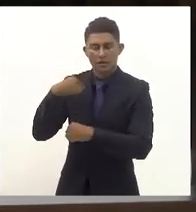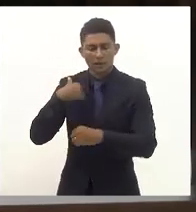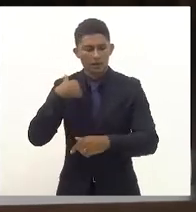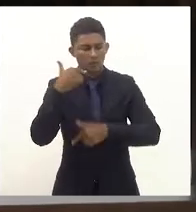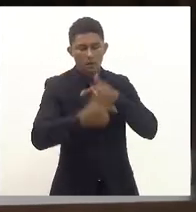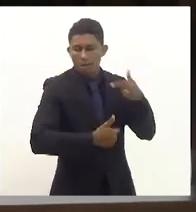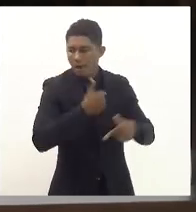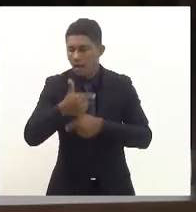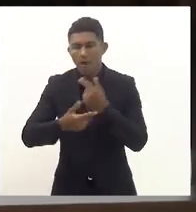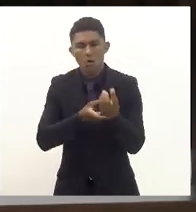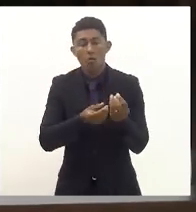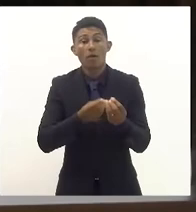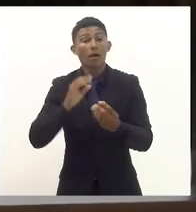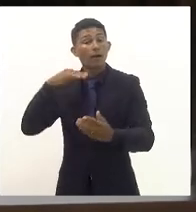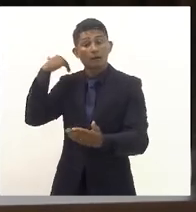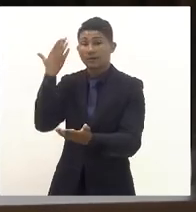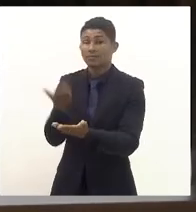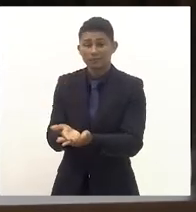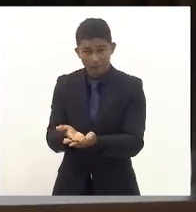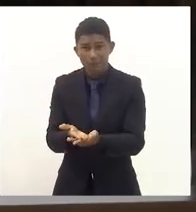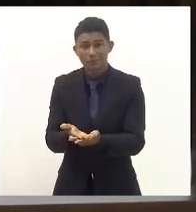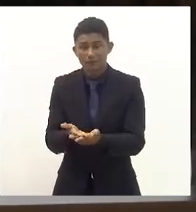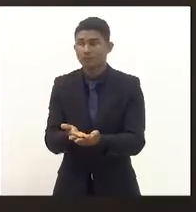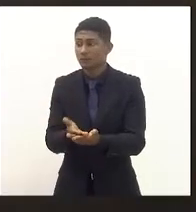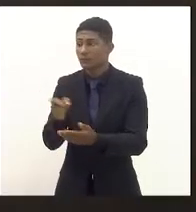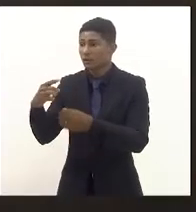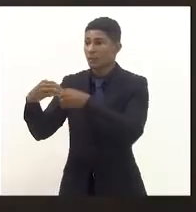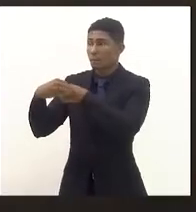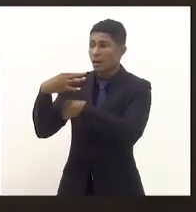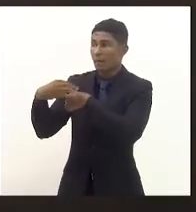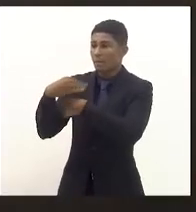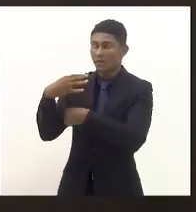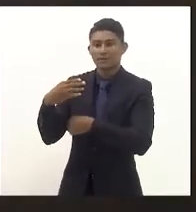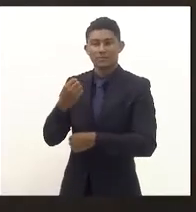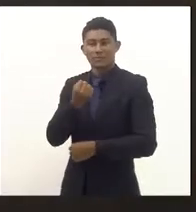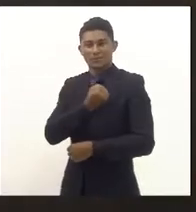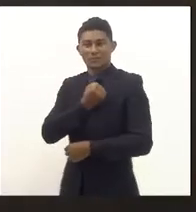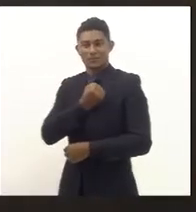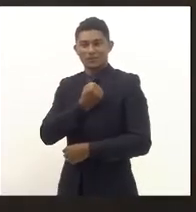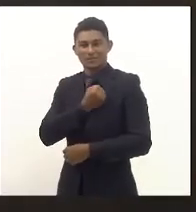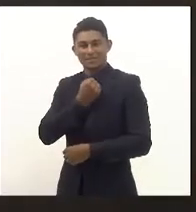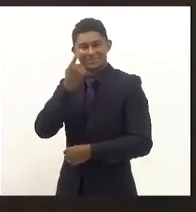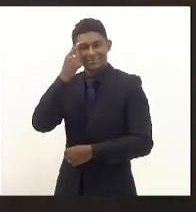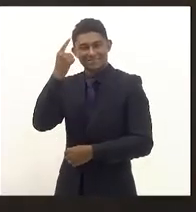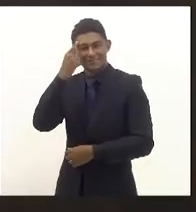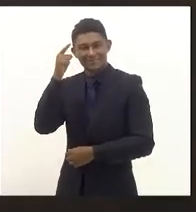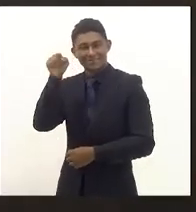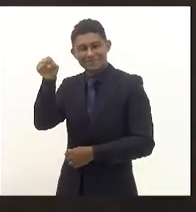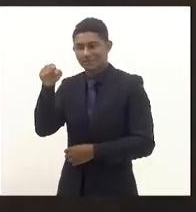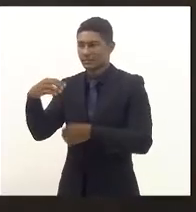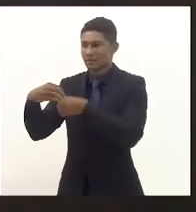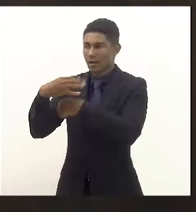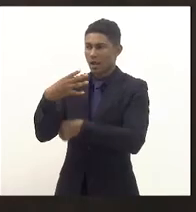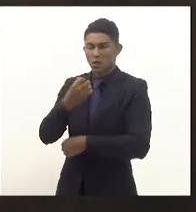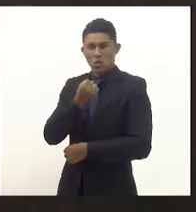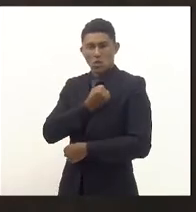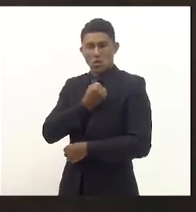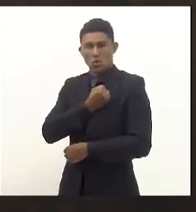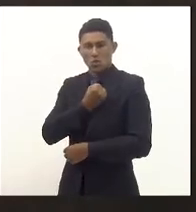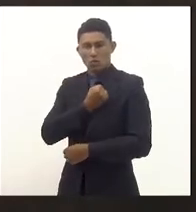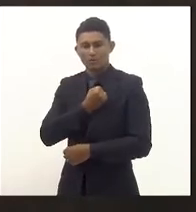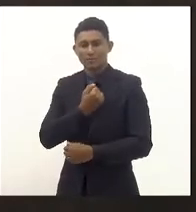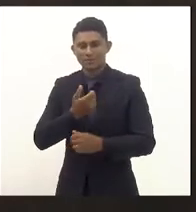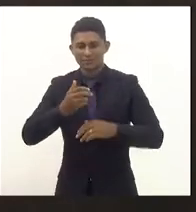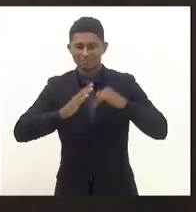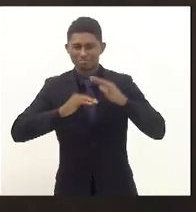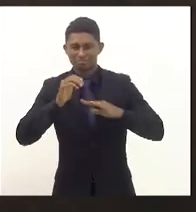atuar até hoje Marcelo eu uso mesmo número do movimentador daquela época então